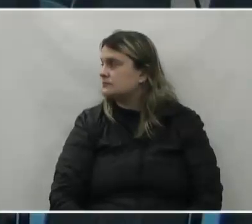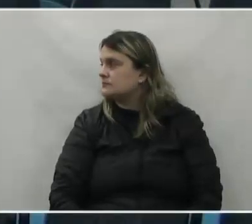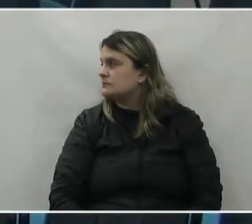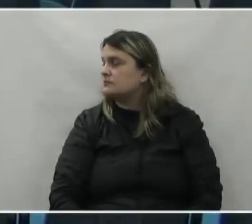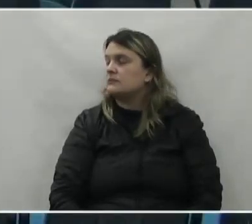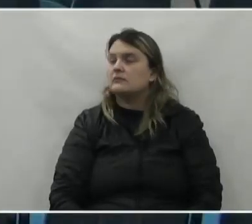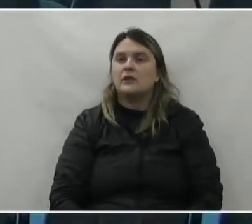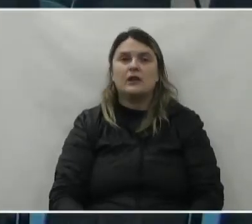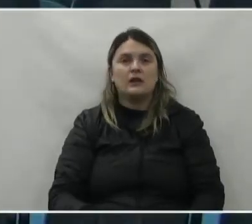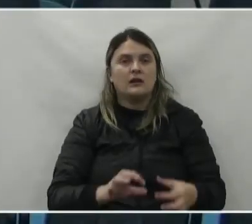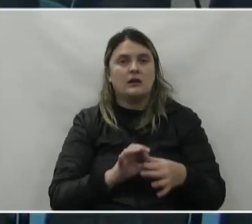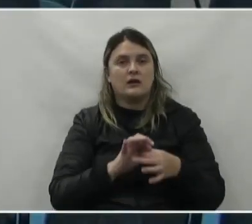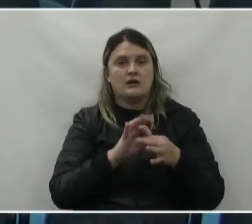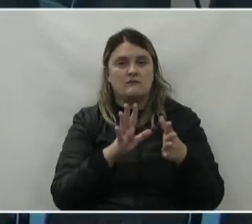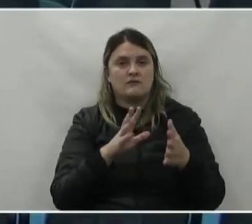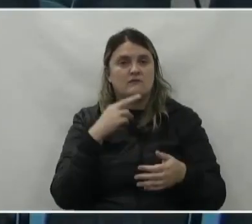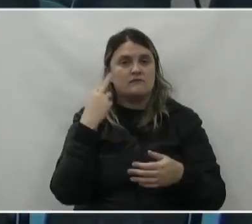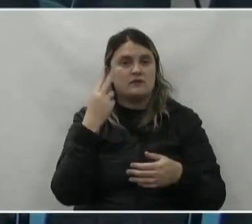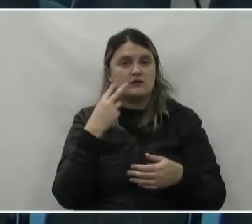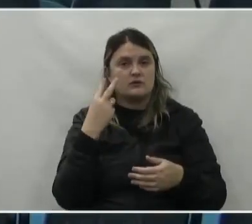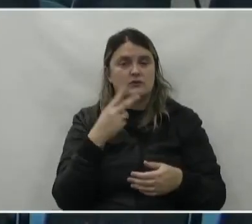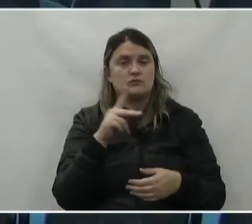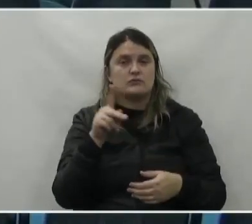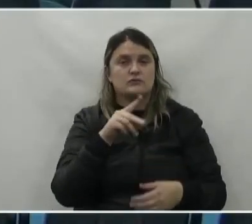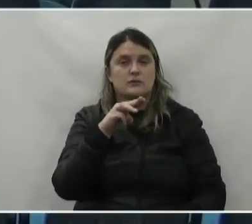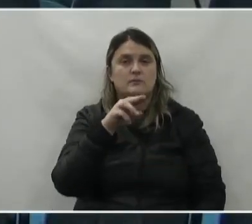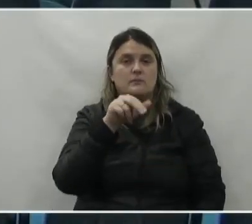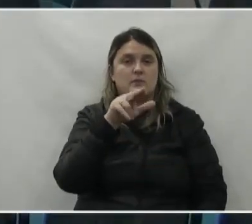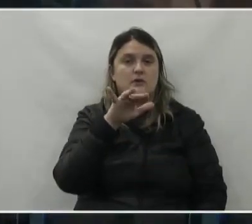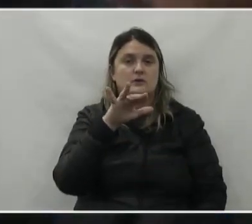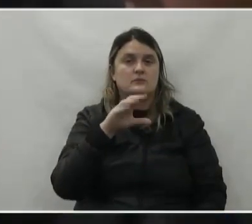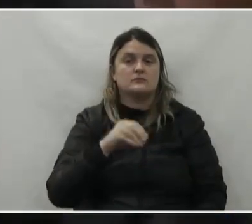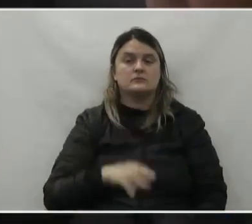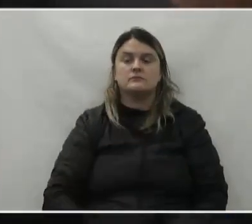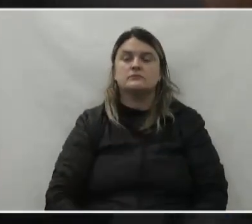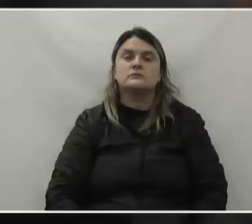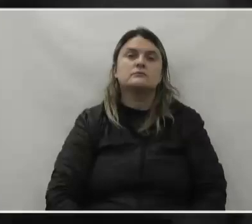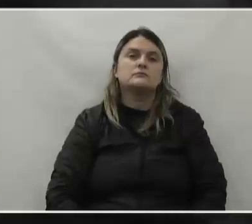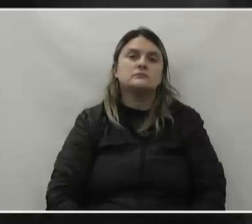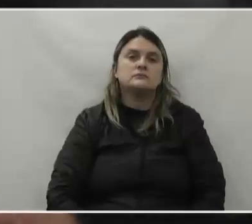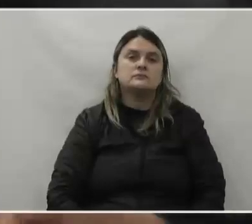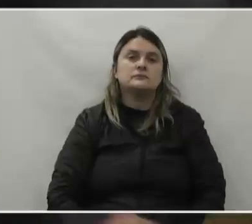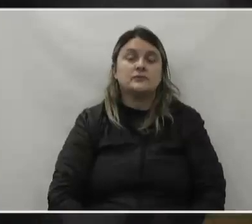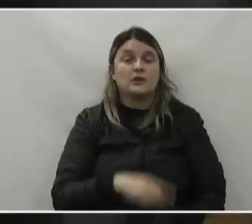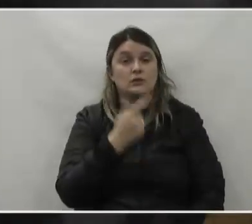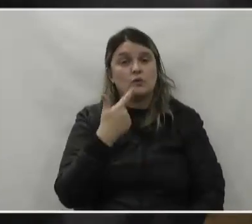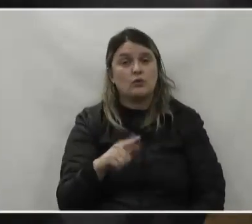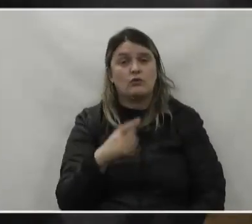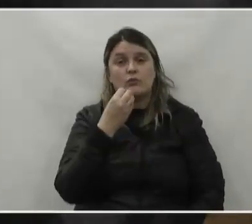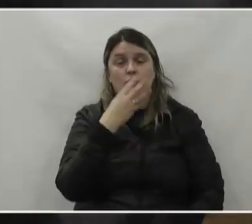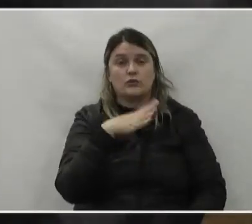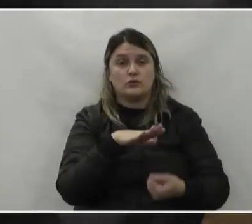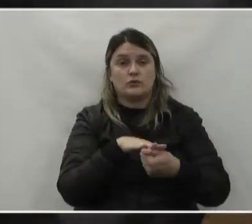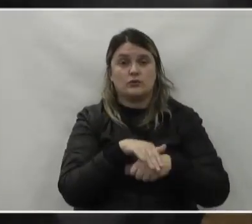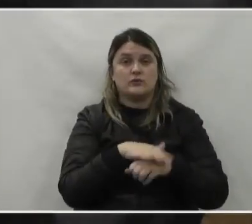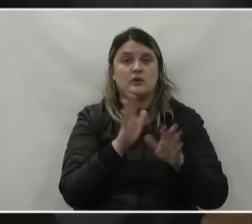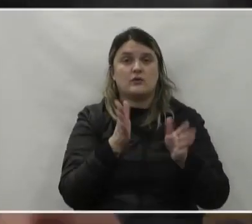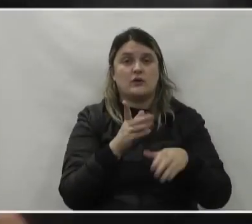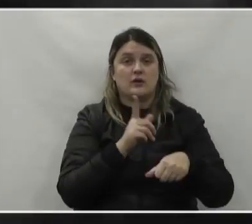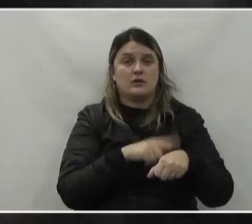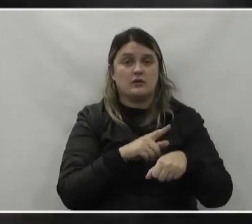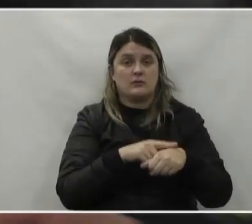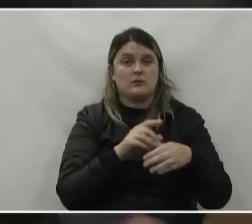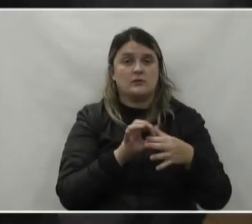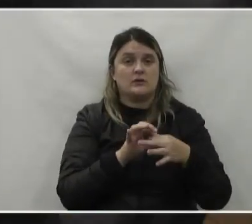Palavra livre. Com a palavra, vereador professor Márcio Dzig. Mais uma vez, boa noite. Agora, na palavra